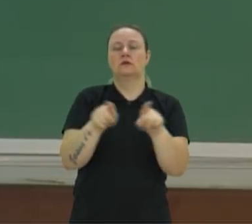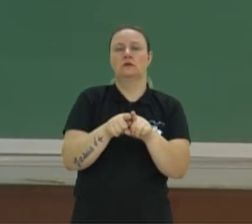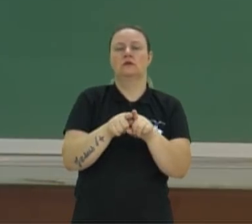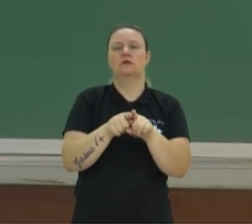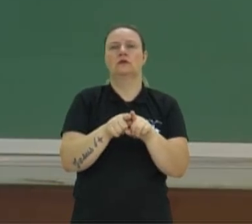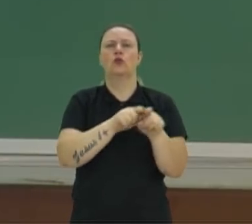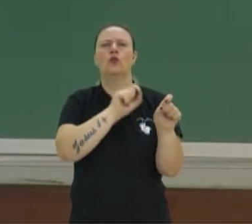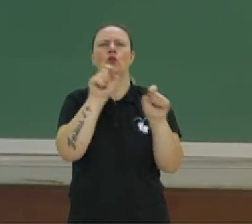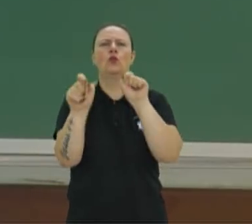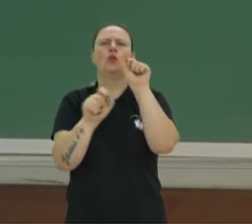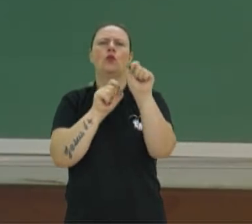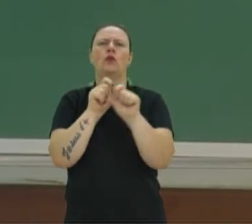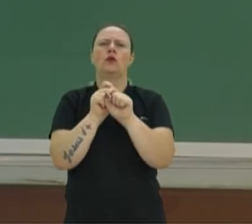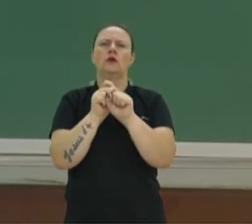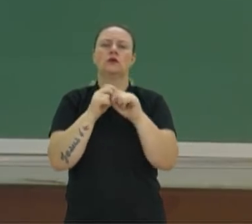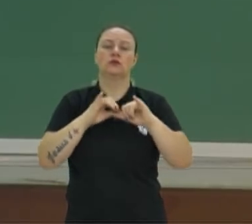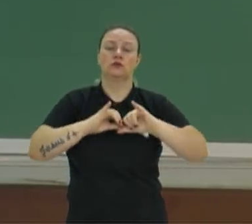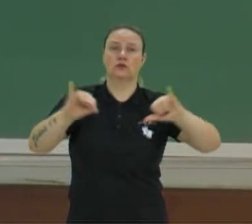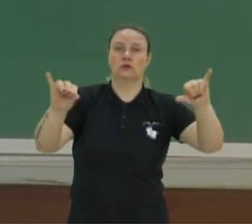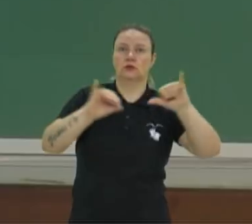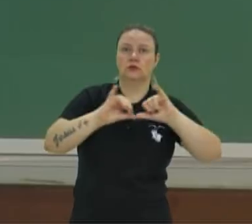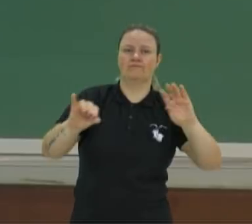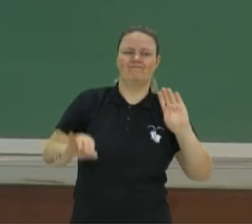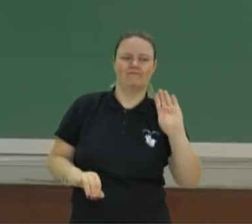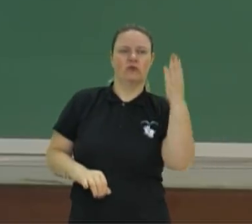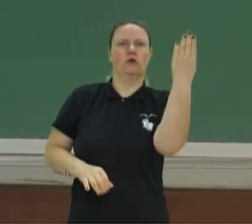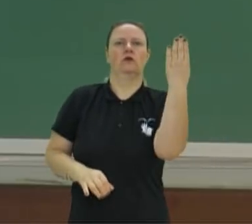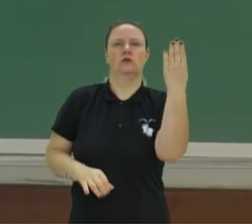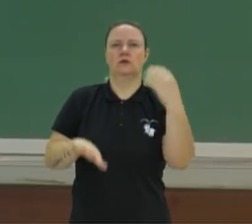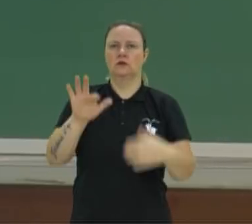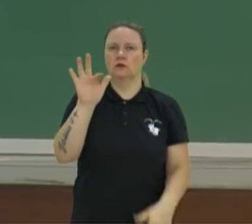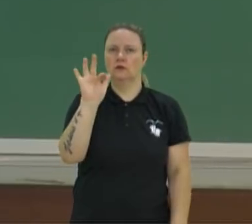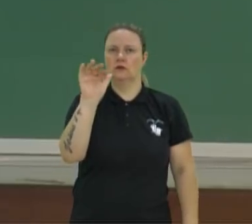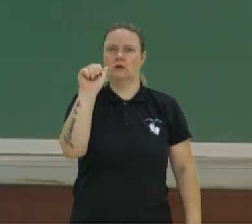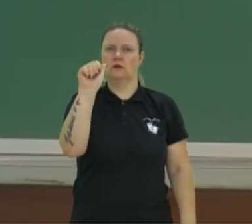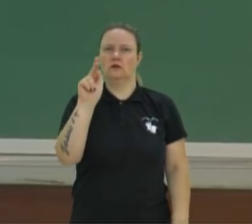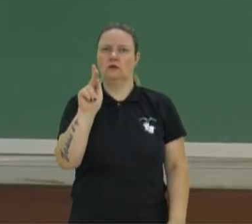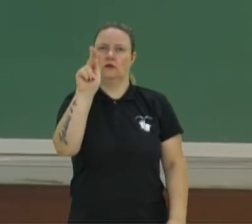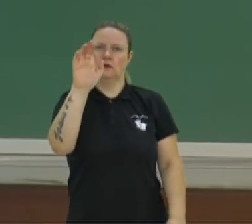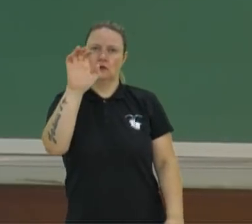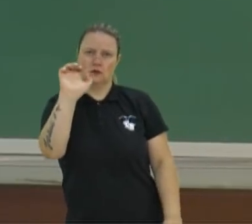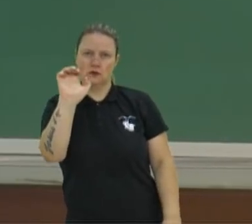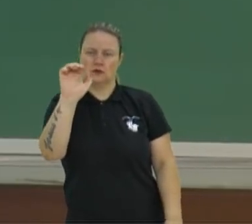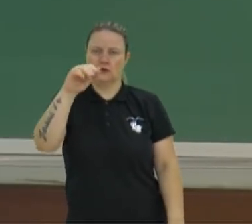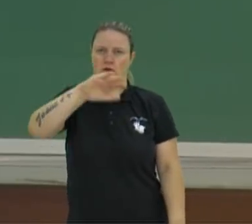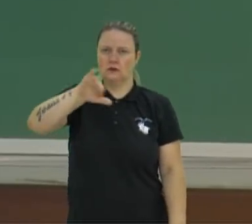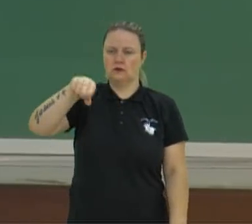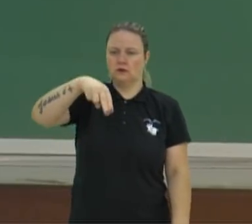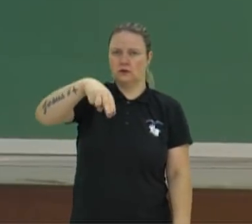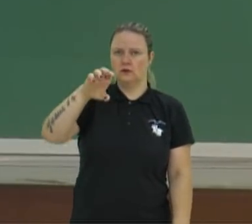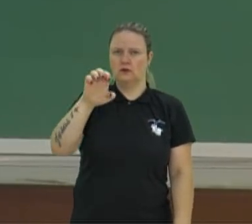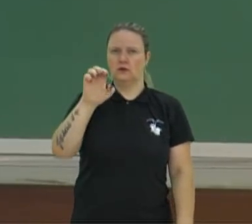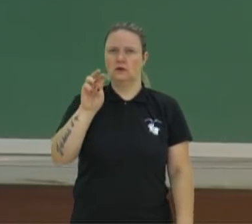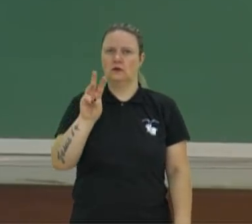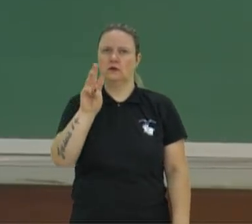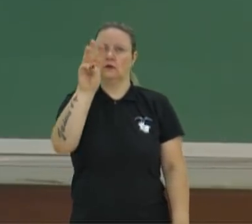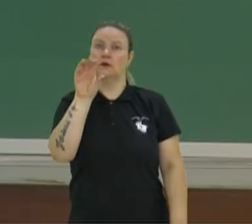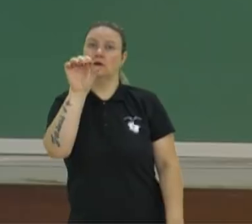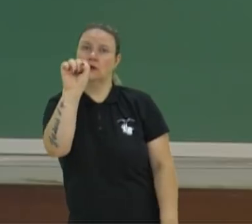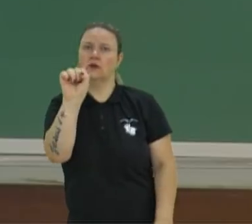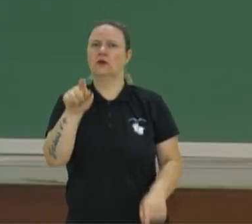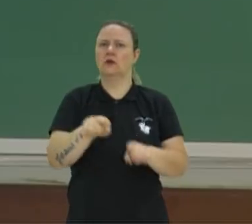a questão das notícias falsas, das fake news, né, que vem assolando os equipamentos, as pessoas